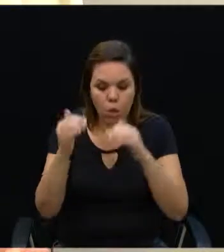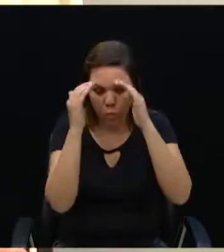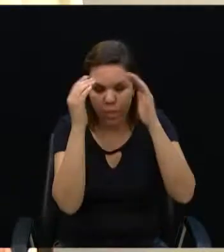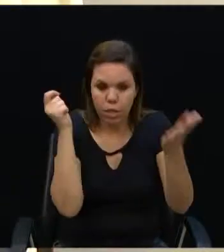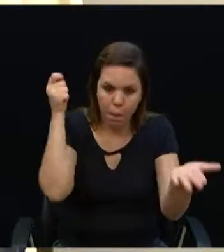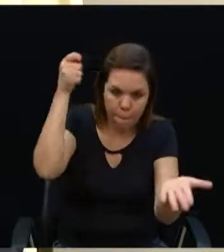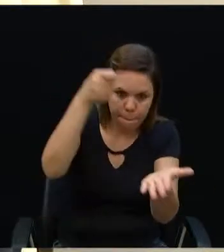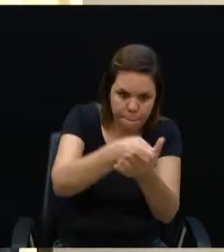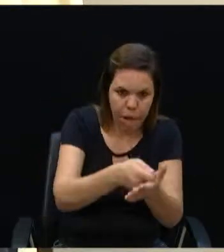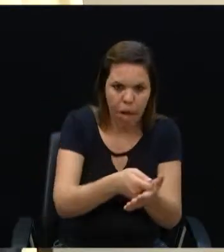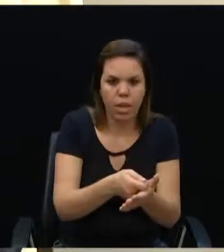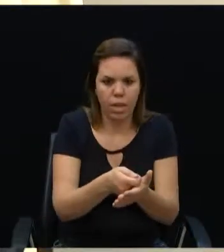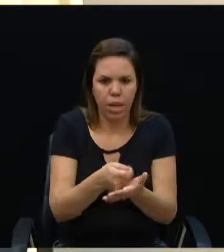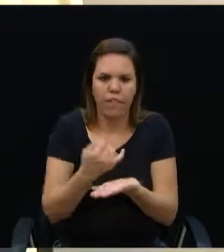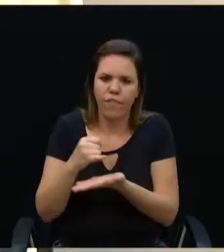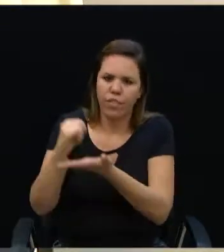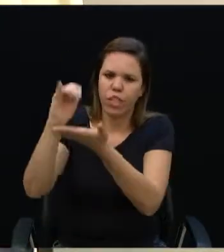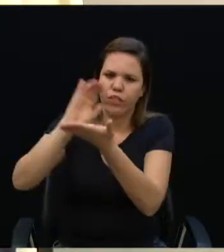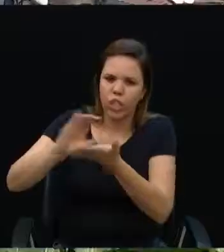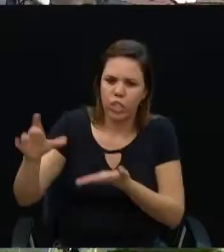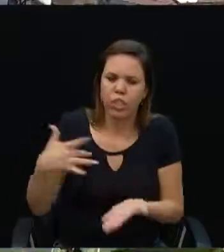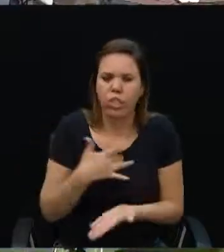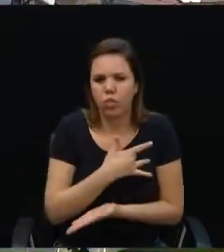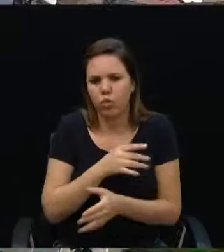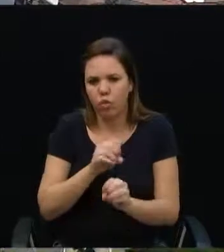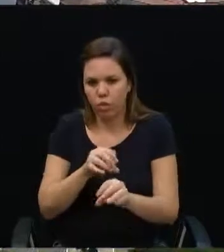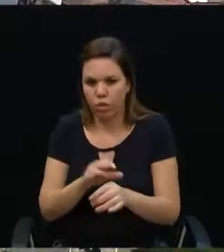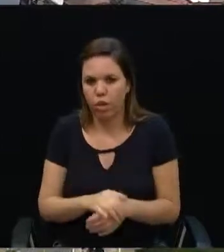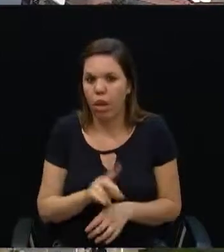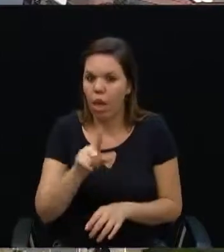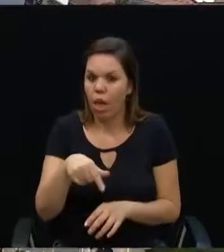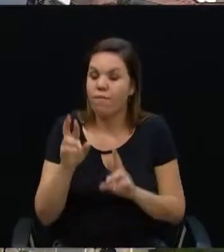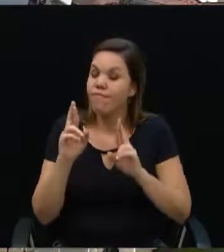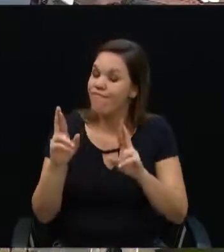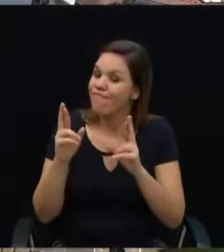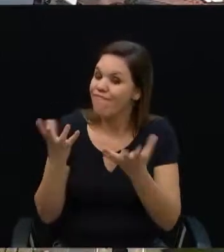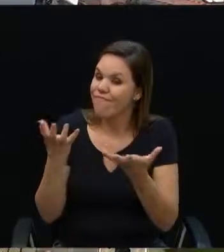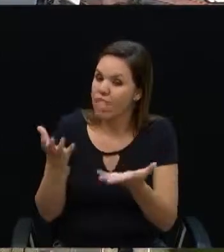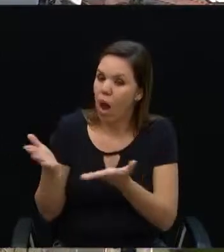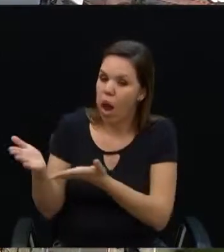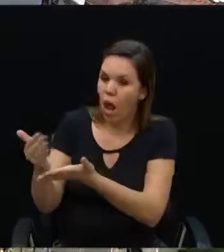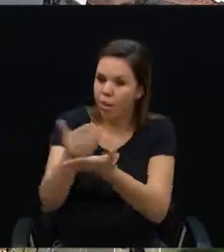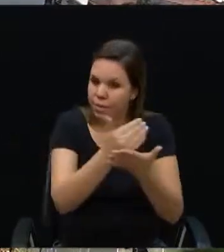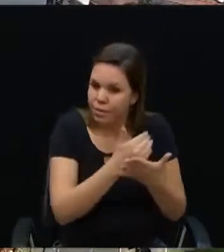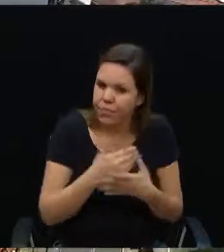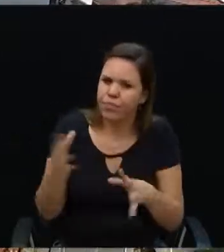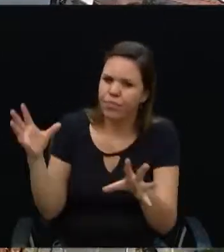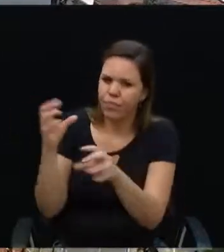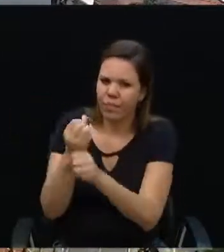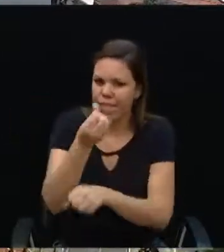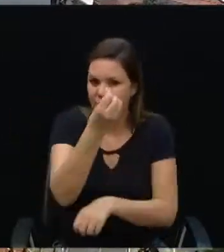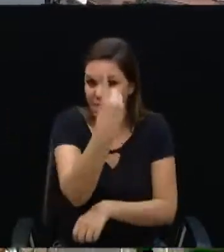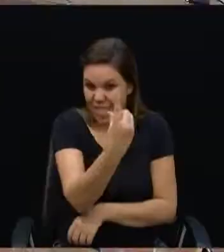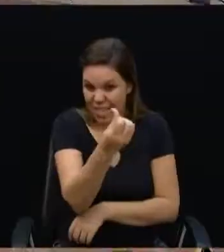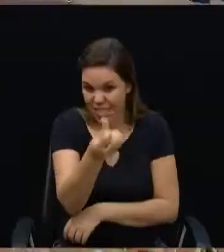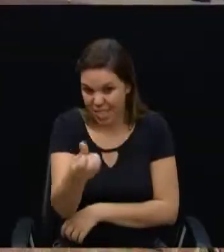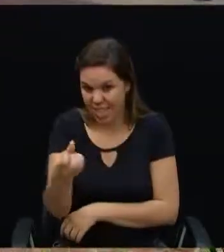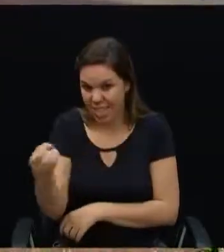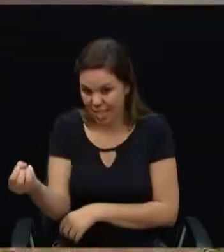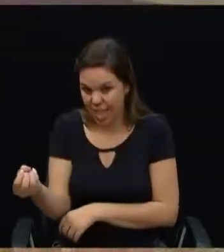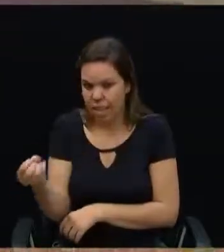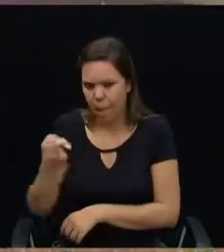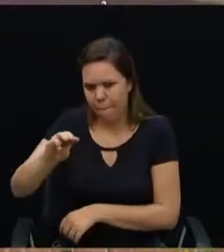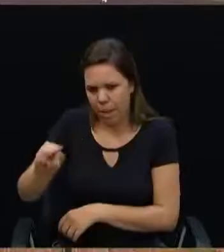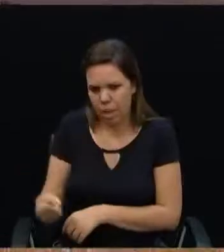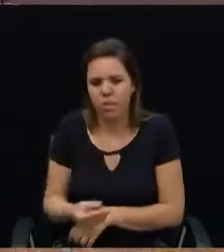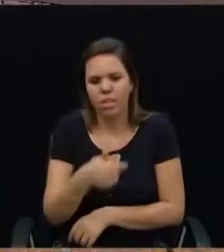com as suas obrigações, investindo em saúde, educação. A expectativa é arrecadar cerca de 160 milhões, sendo